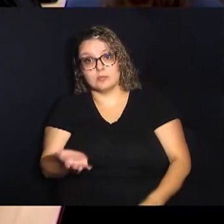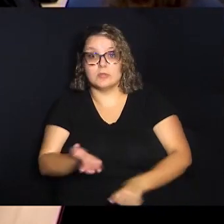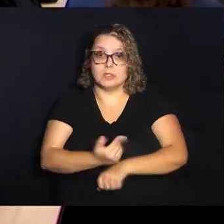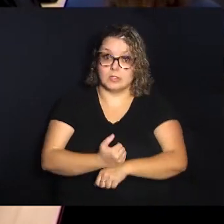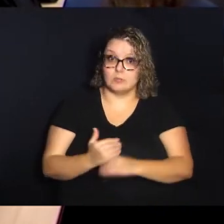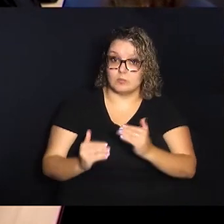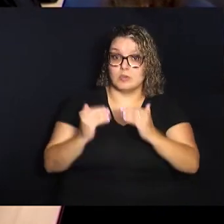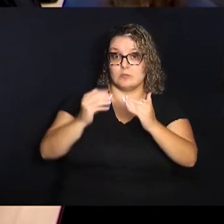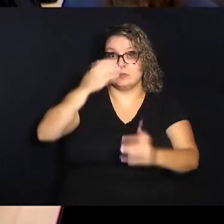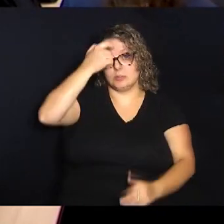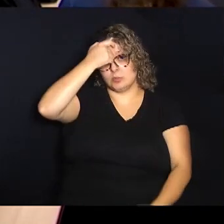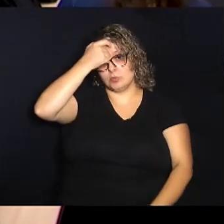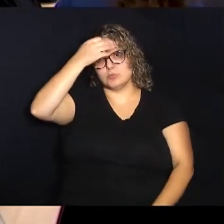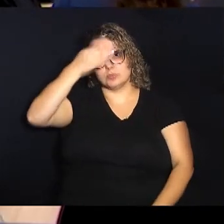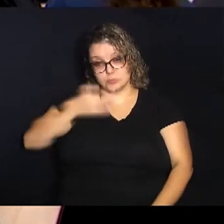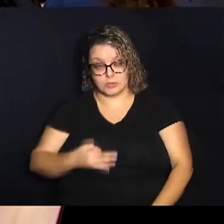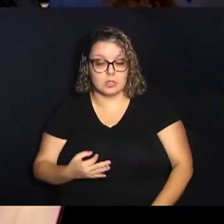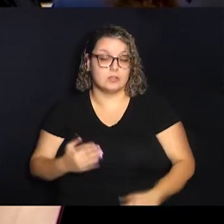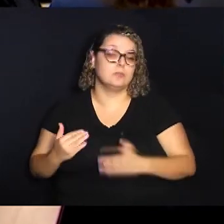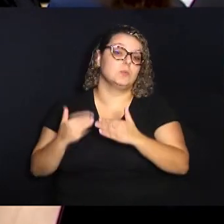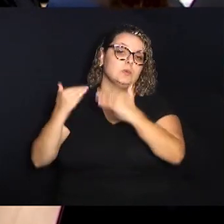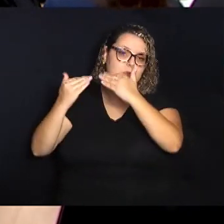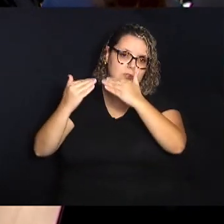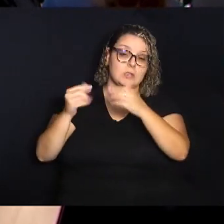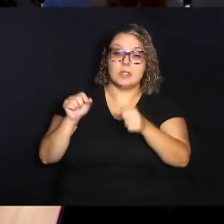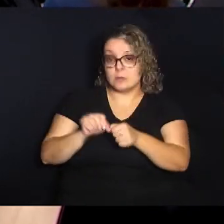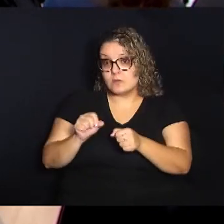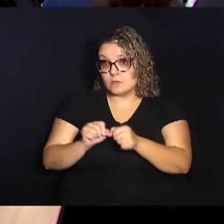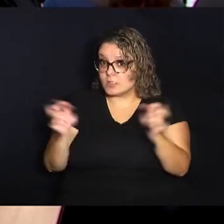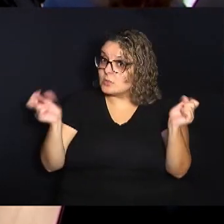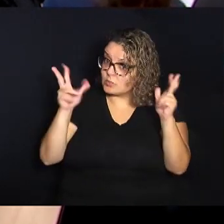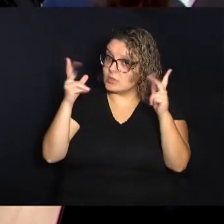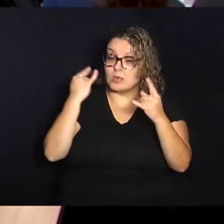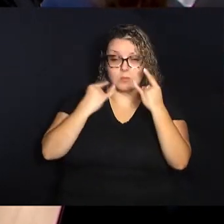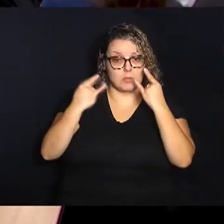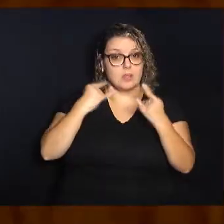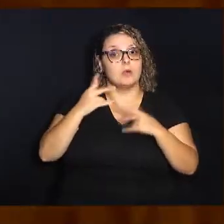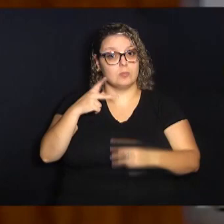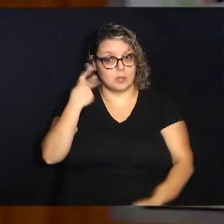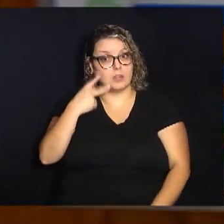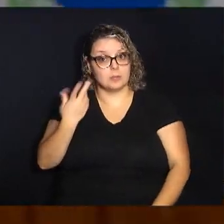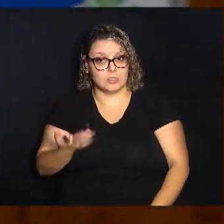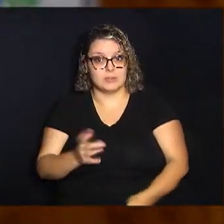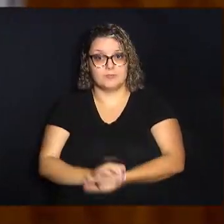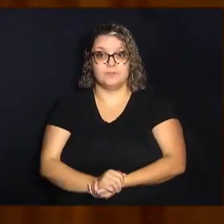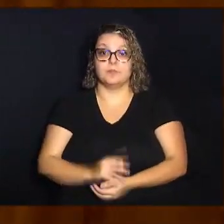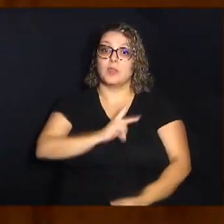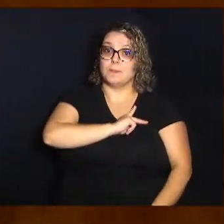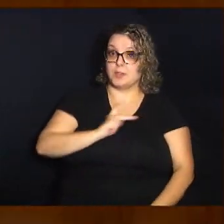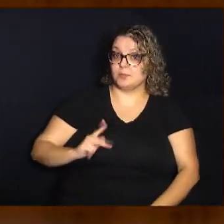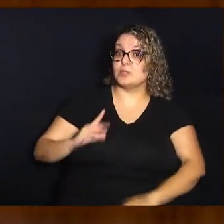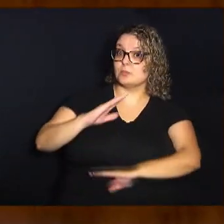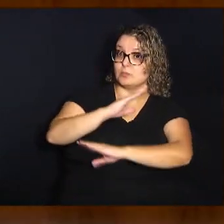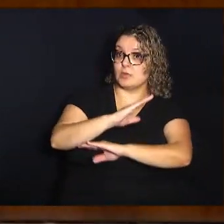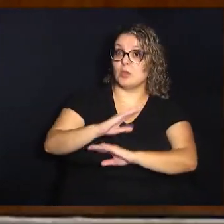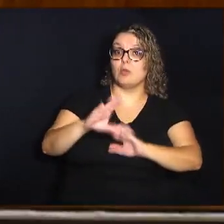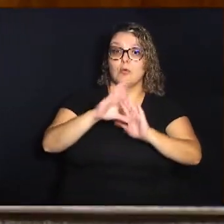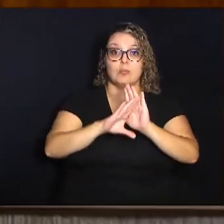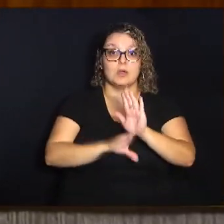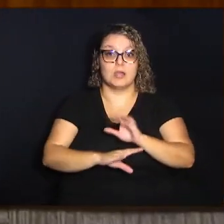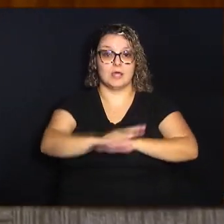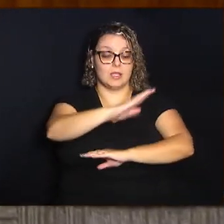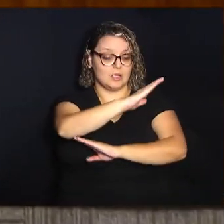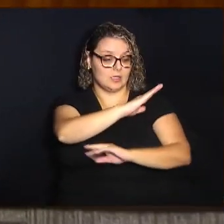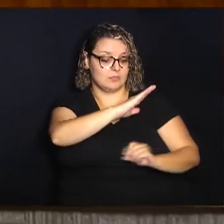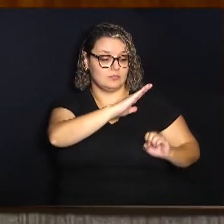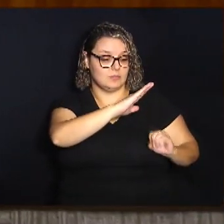nossos cidadãos e mais cedo a gente vai fazer despertar neles o interesse pela política. Para o presidente da Câmara, o programa Câmara Educa é